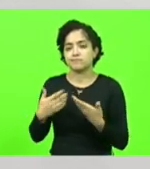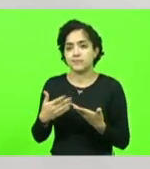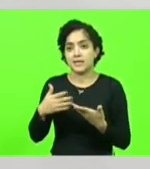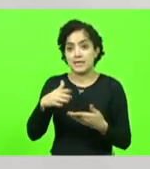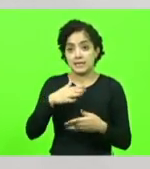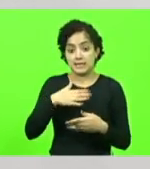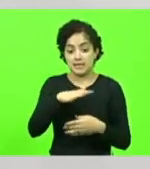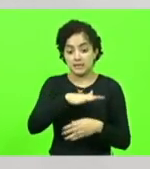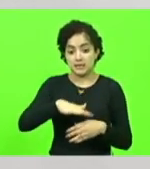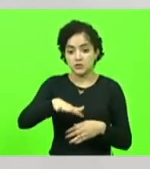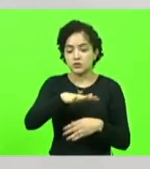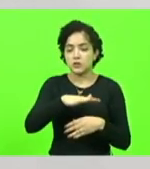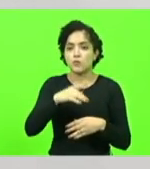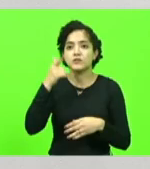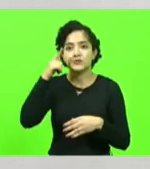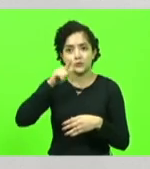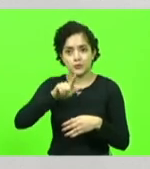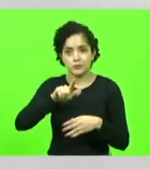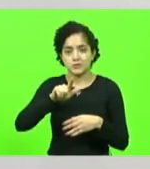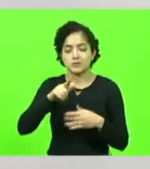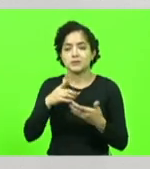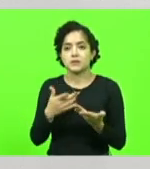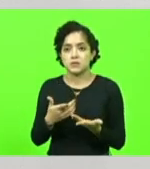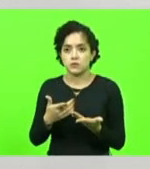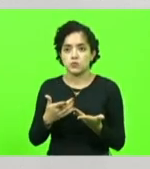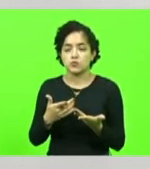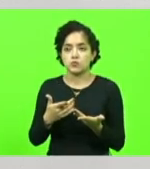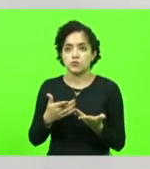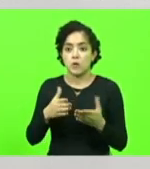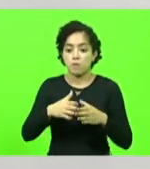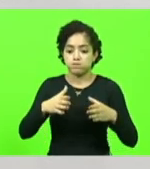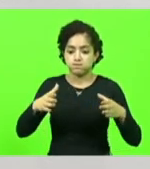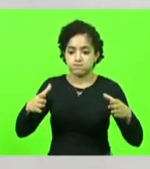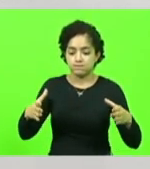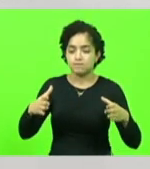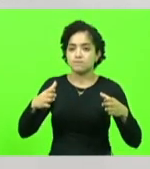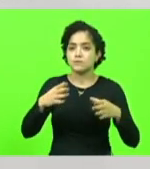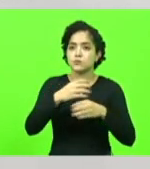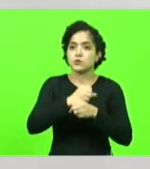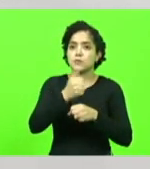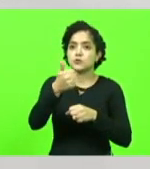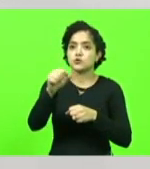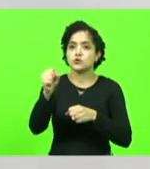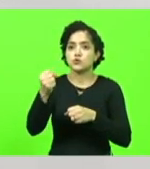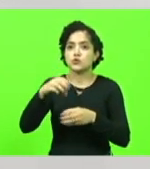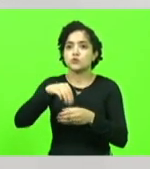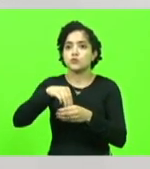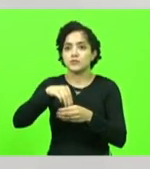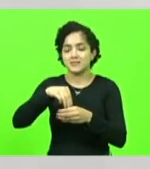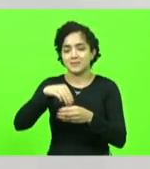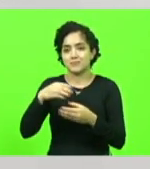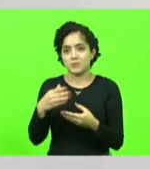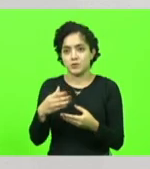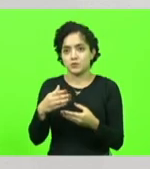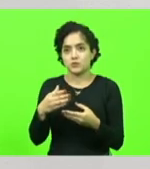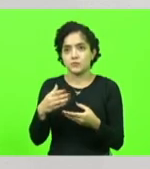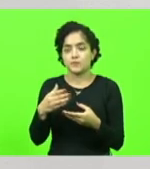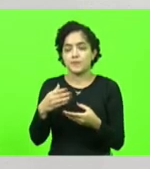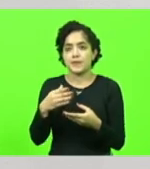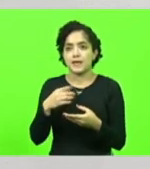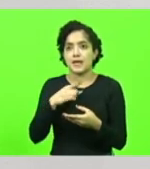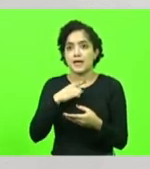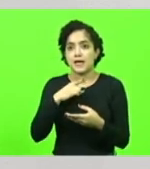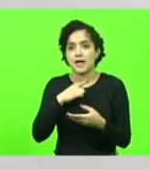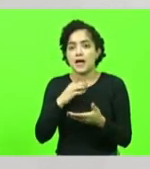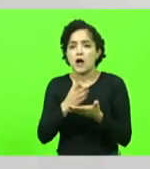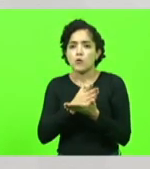estamos conseguindo fazer isso de forma macro com 18 municípios da Serra Catarinense. Eu fiz aqui